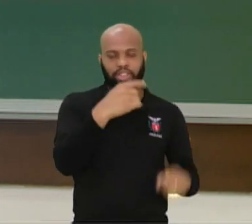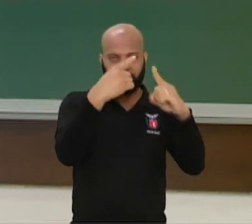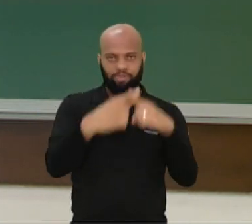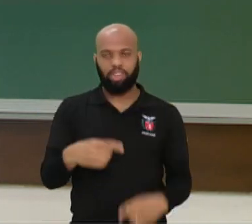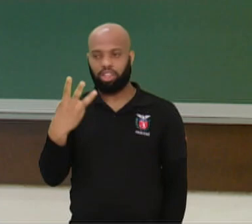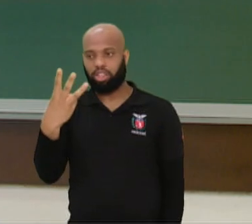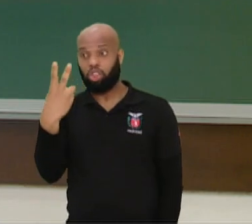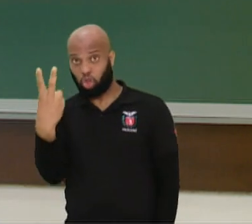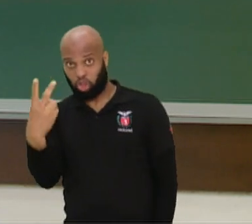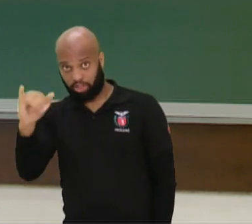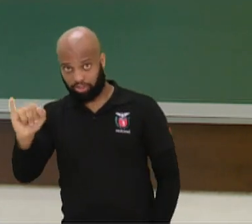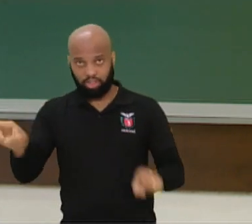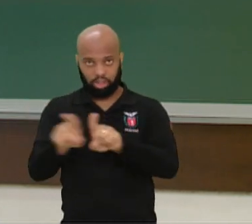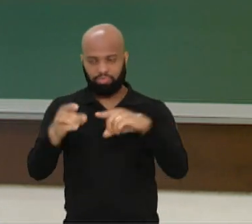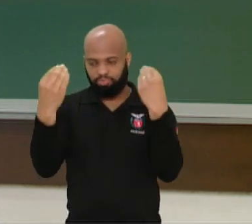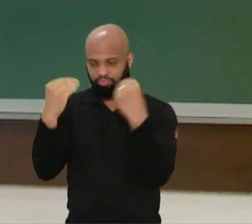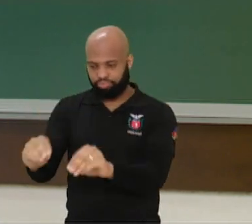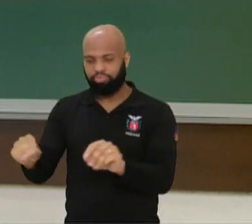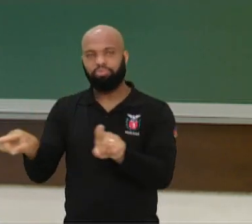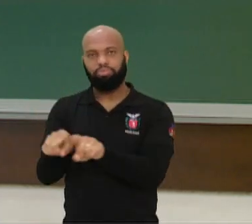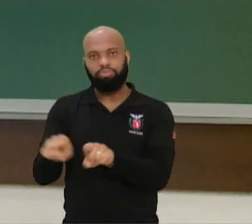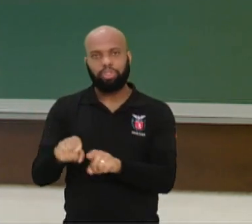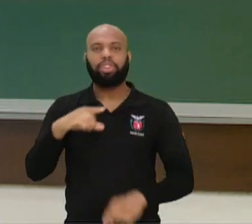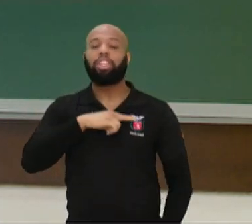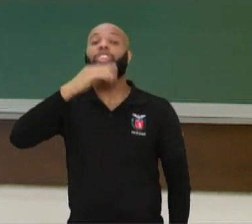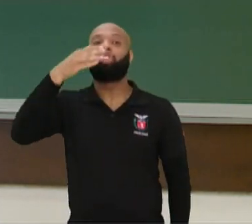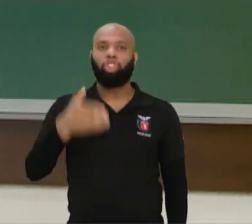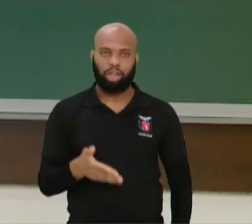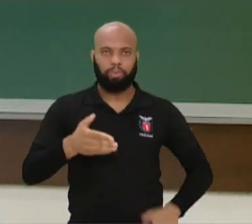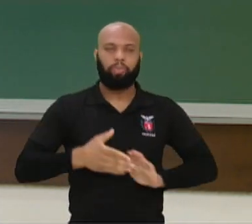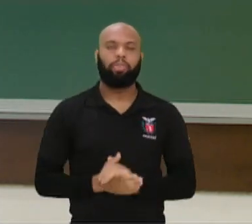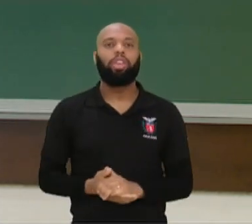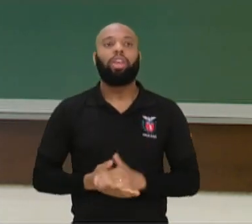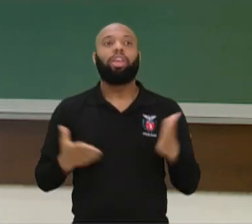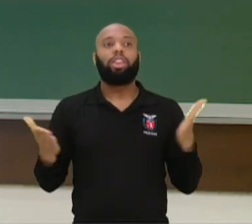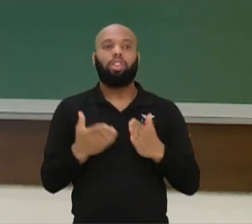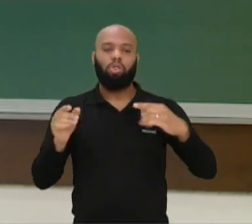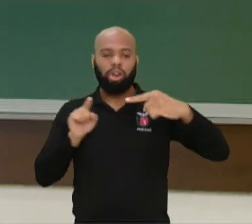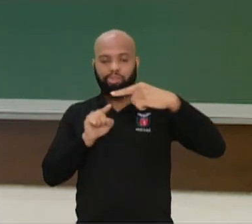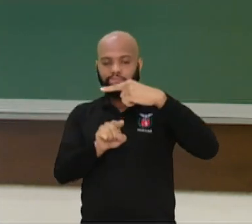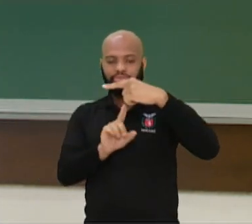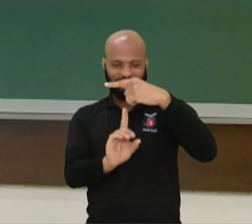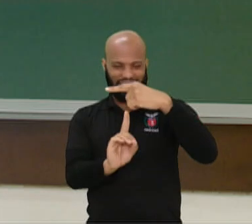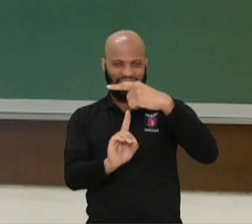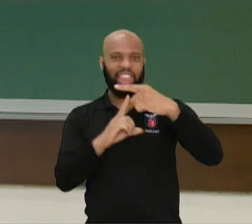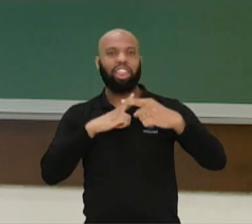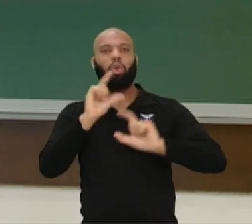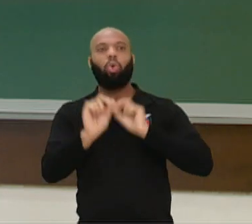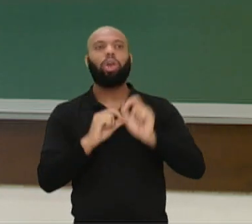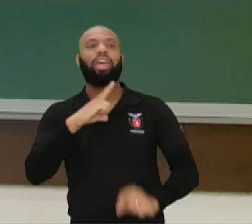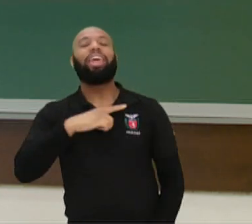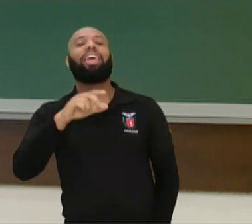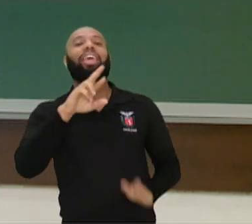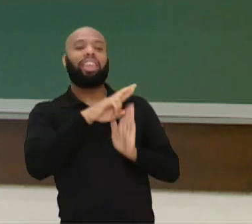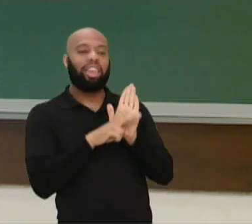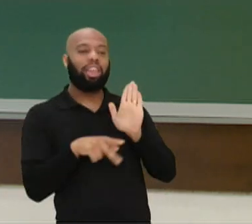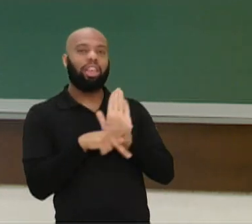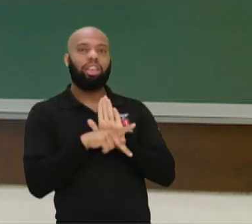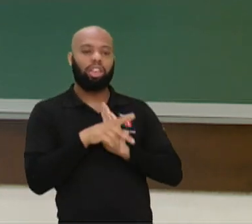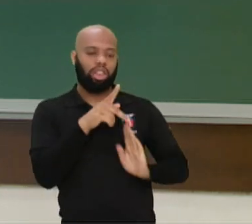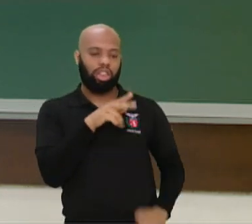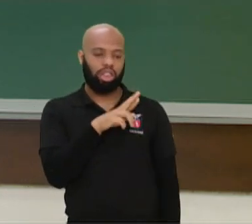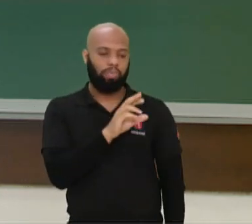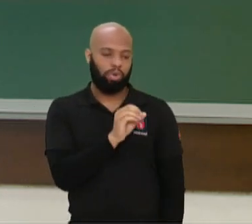vezes 2i aqui, ó. 3i vezes 2i. No denominador, lembrando de aplicar a nossa propriedade